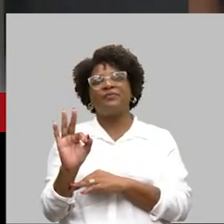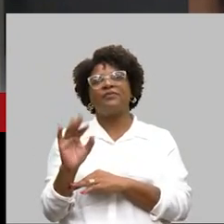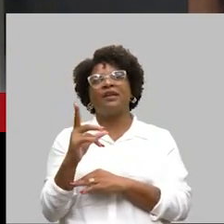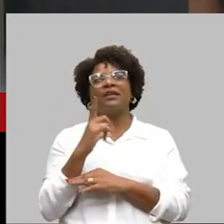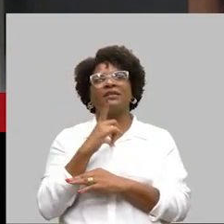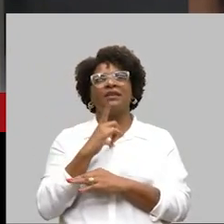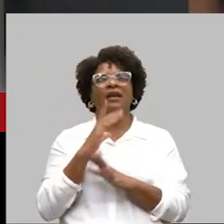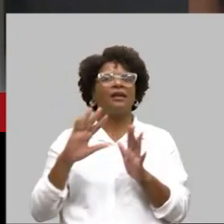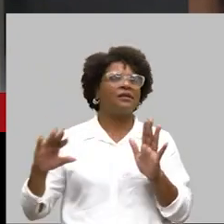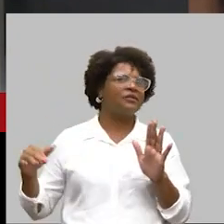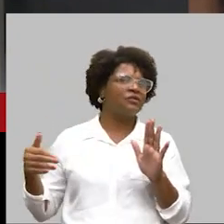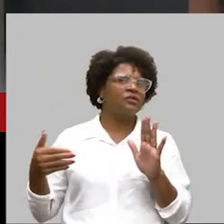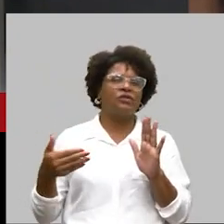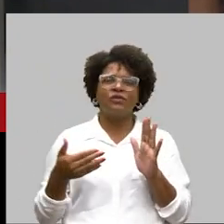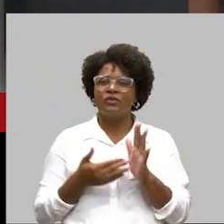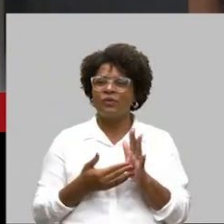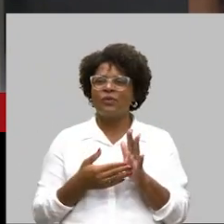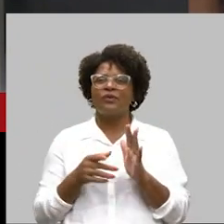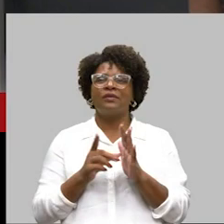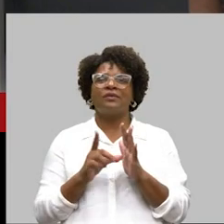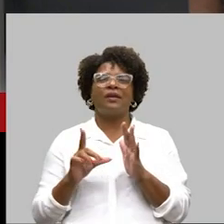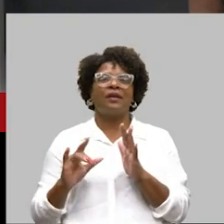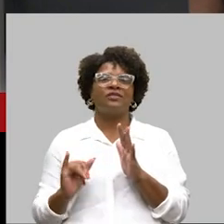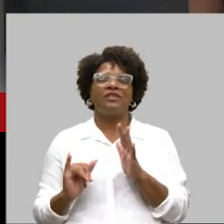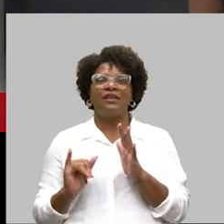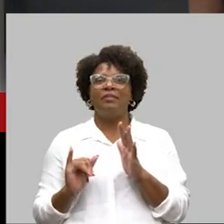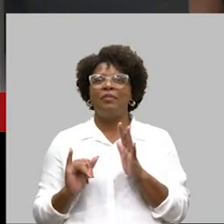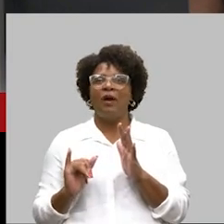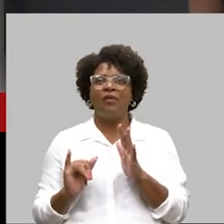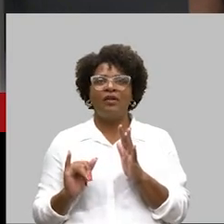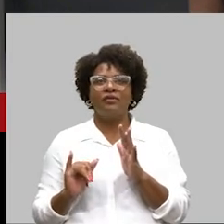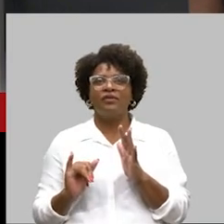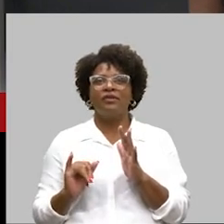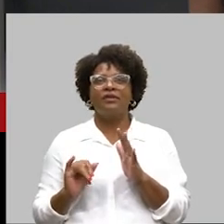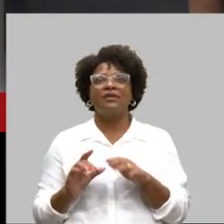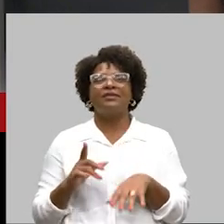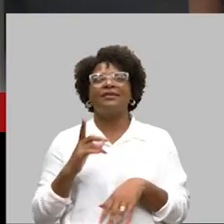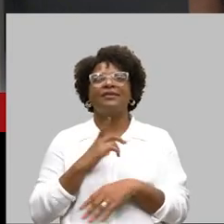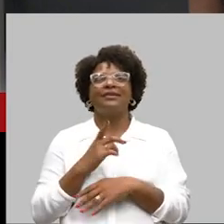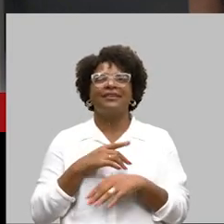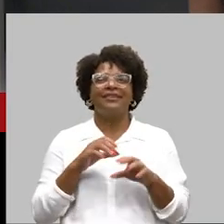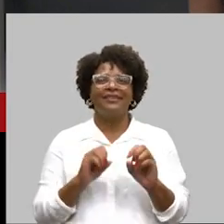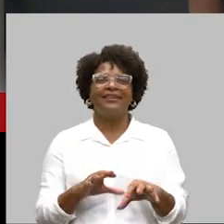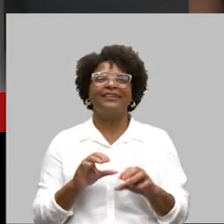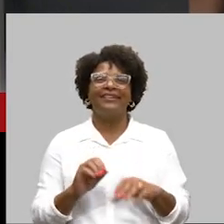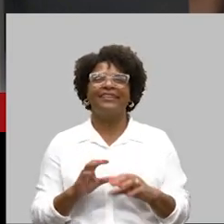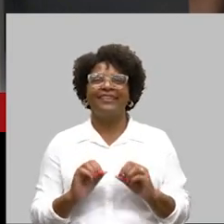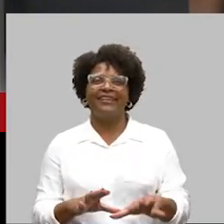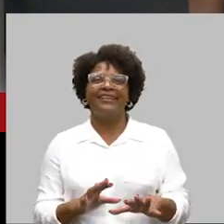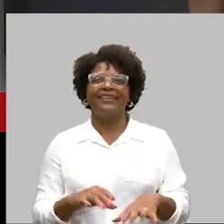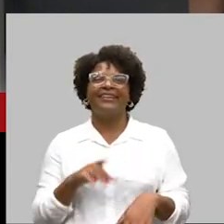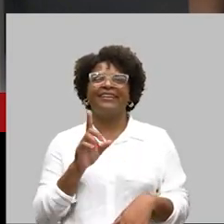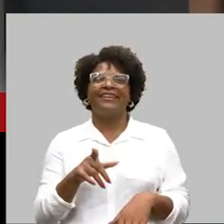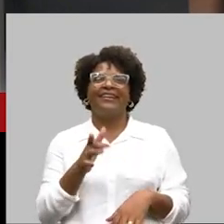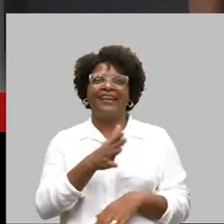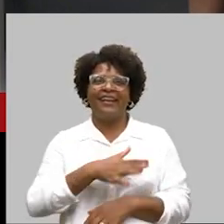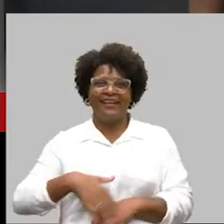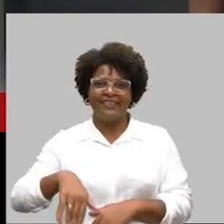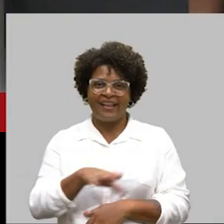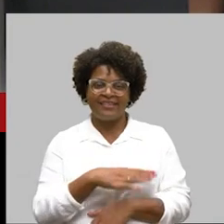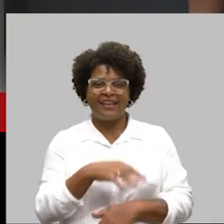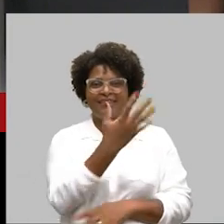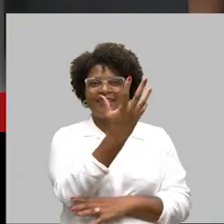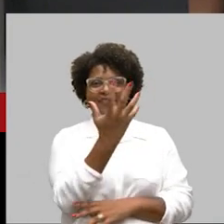todas toda a legislação né né da política da Educação do campo das águas e das